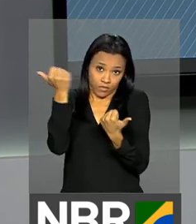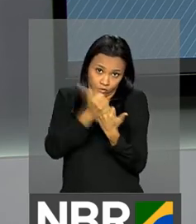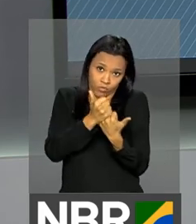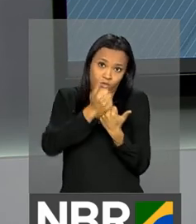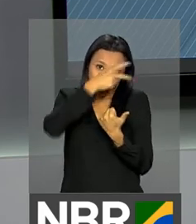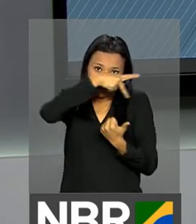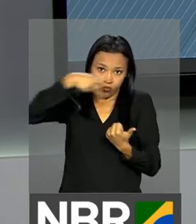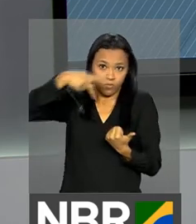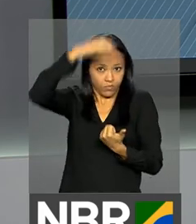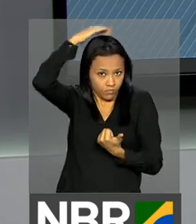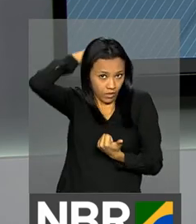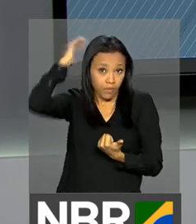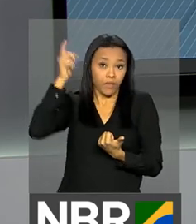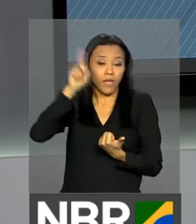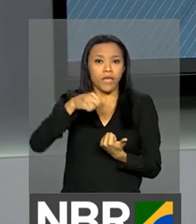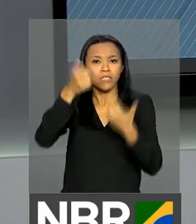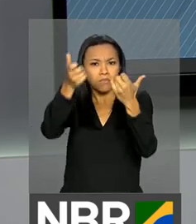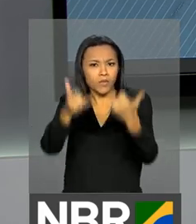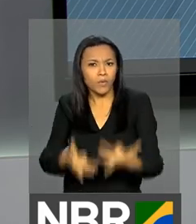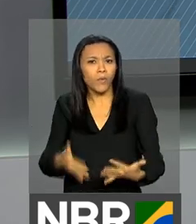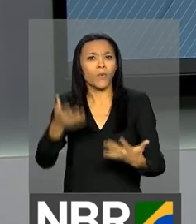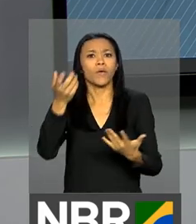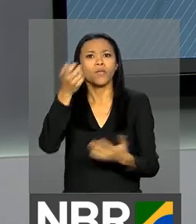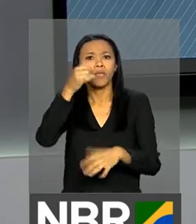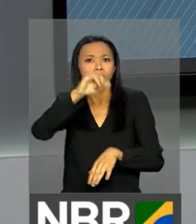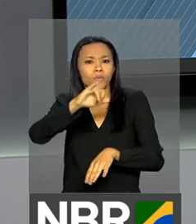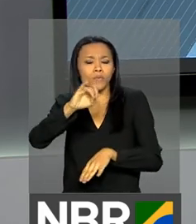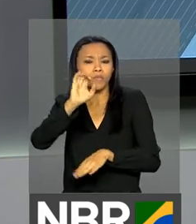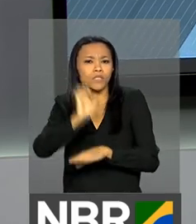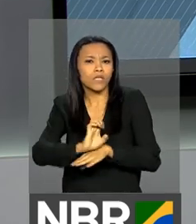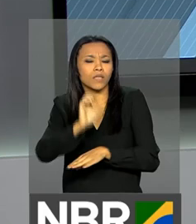destacou que o Rio de Janeiro é o Brasil e que as ações para o